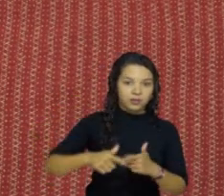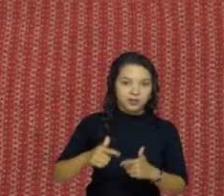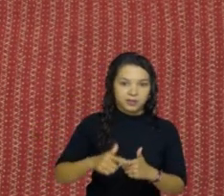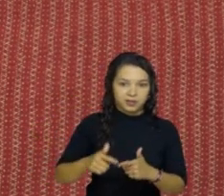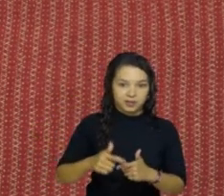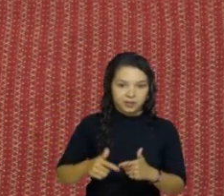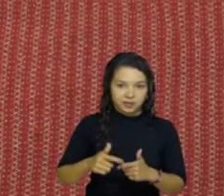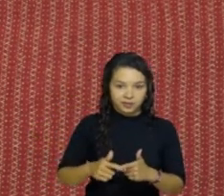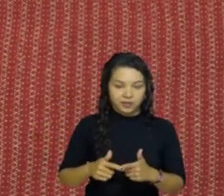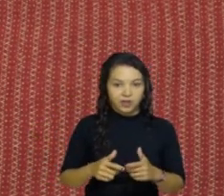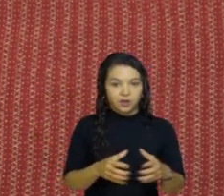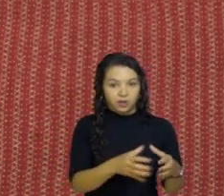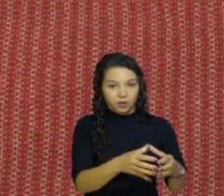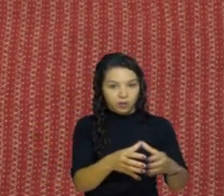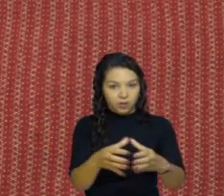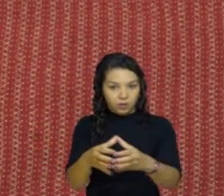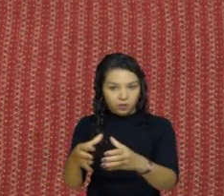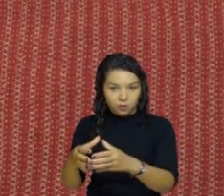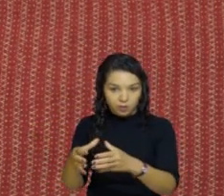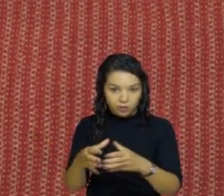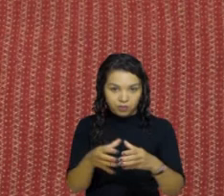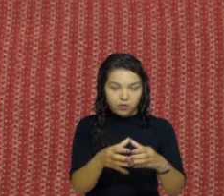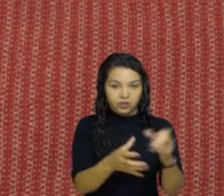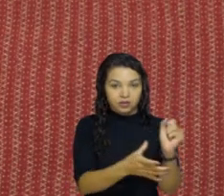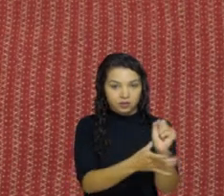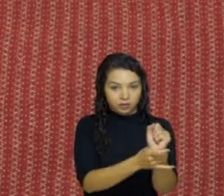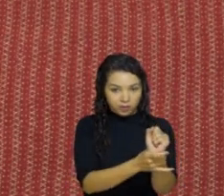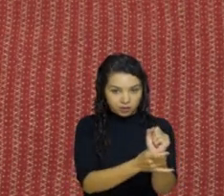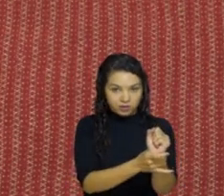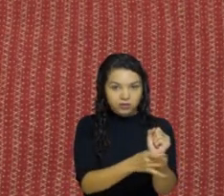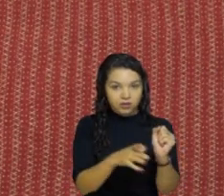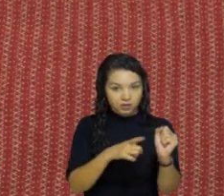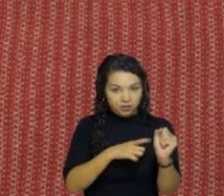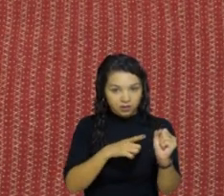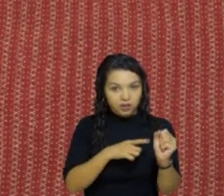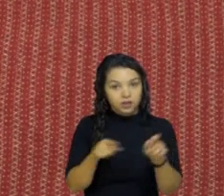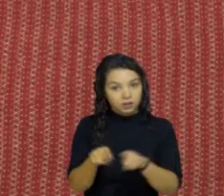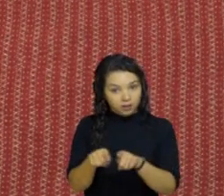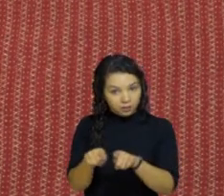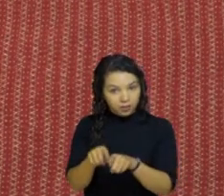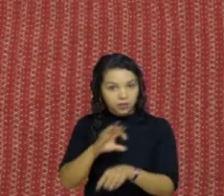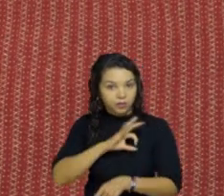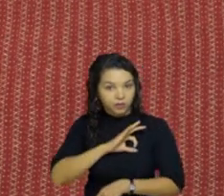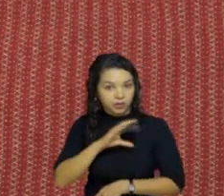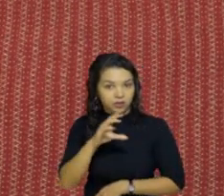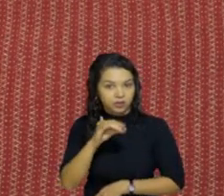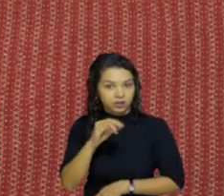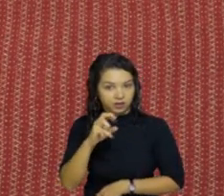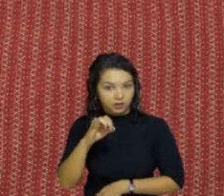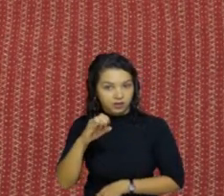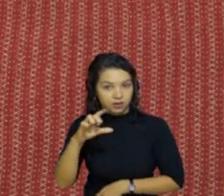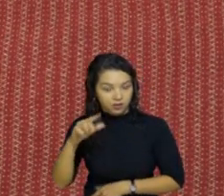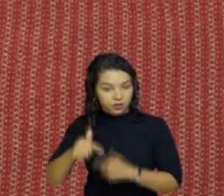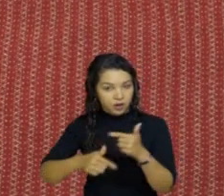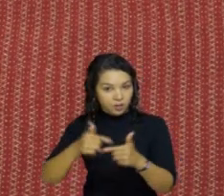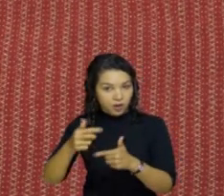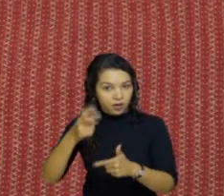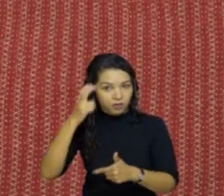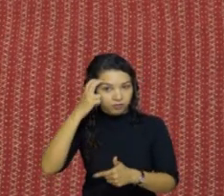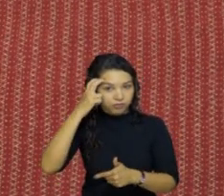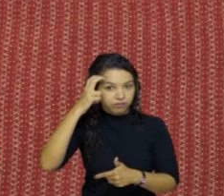segurança, também são feitos esses trabalhos pela Polícia Civil. Inteligência,